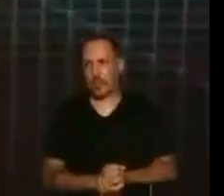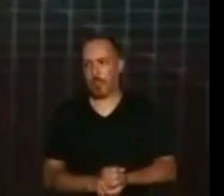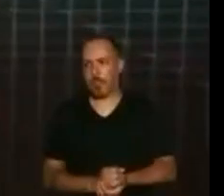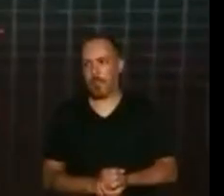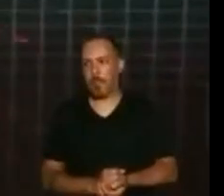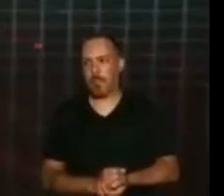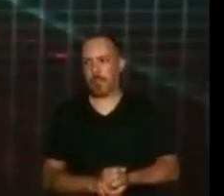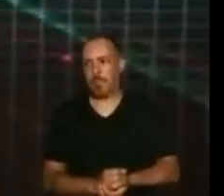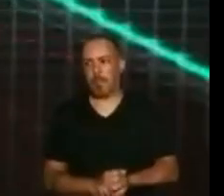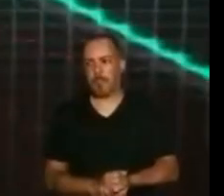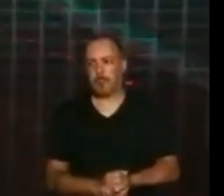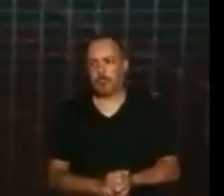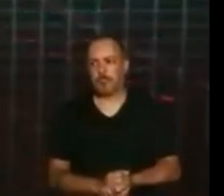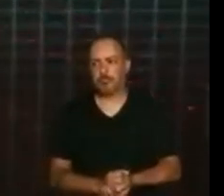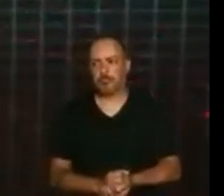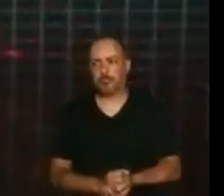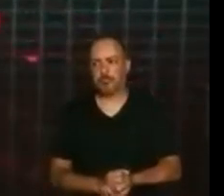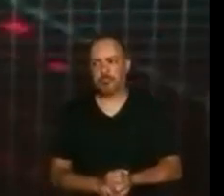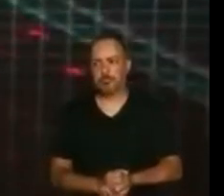Nossa, desafinou bastante. O que aconteceu?